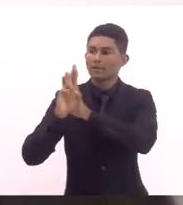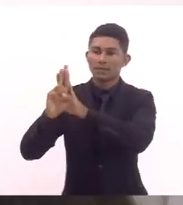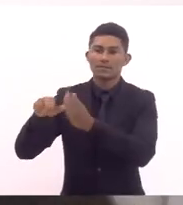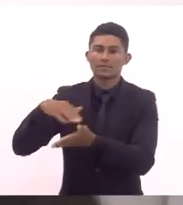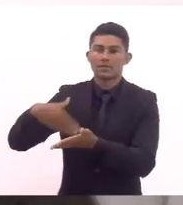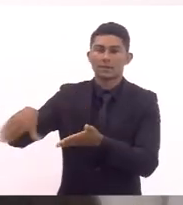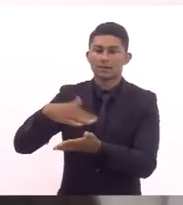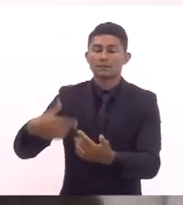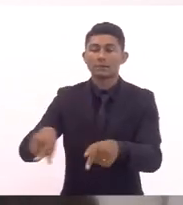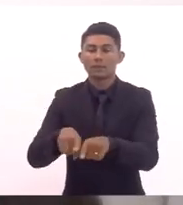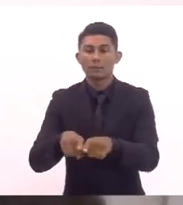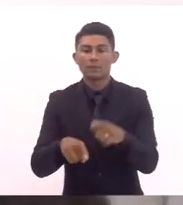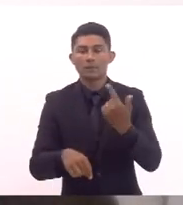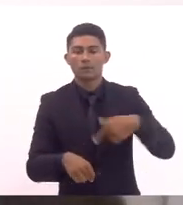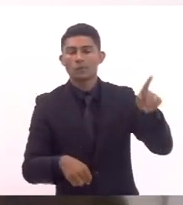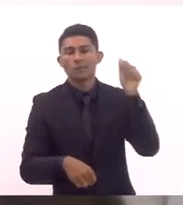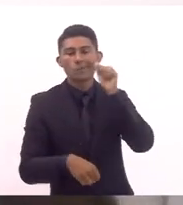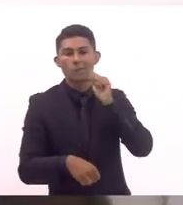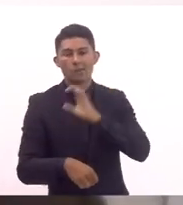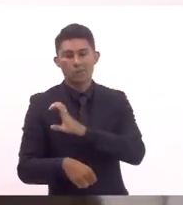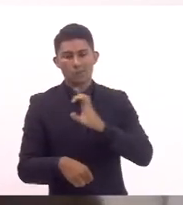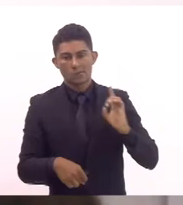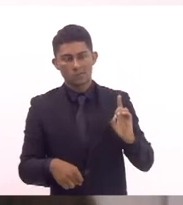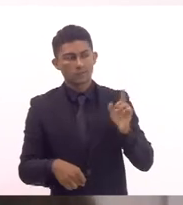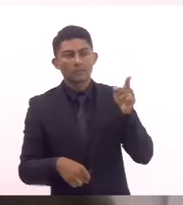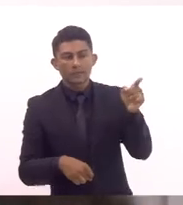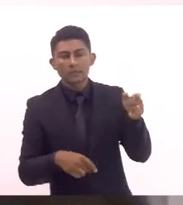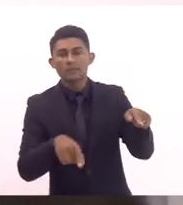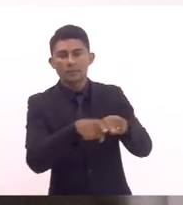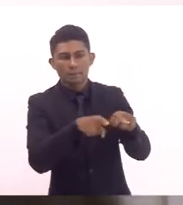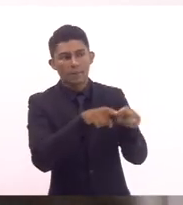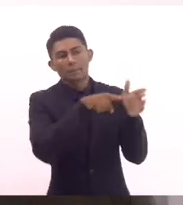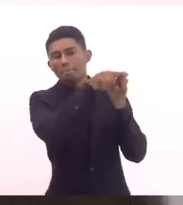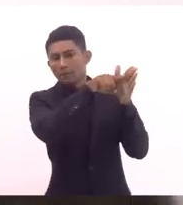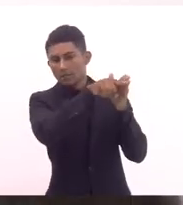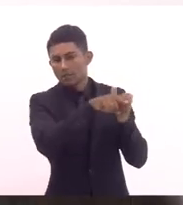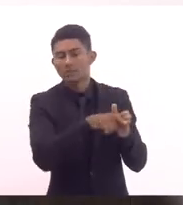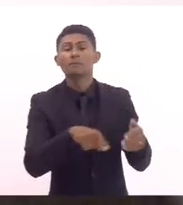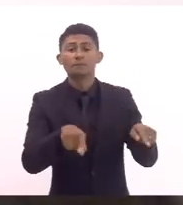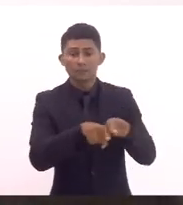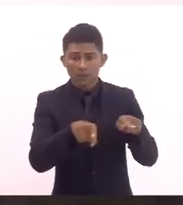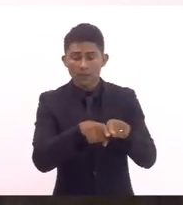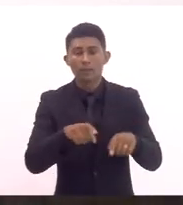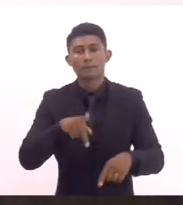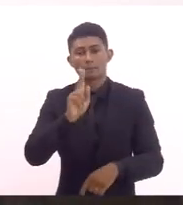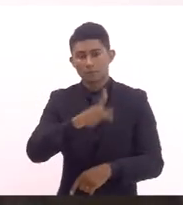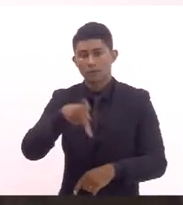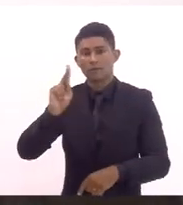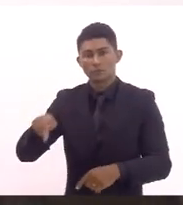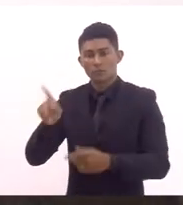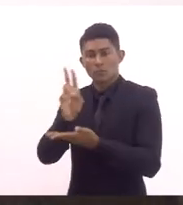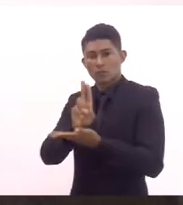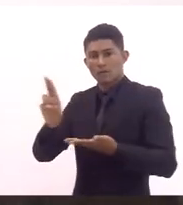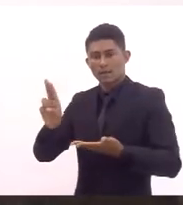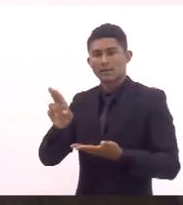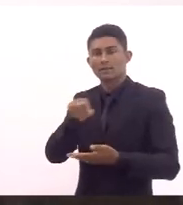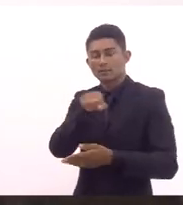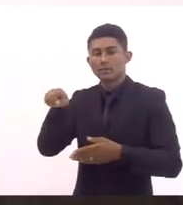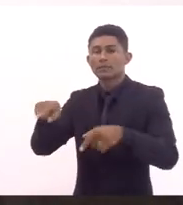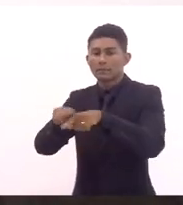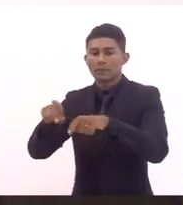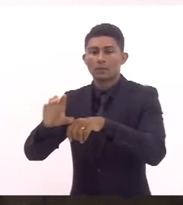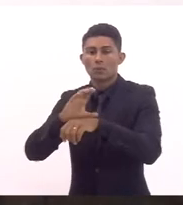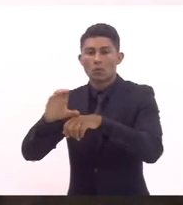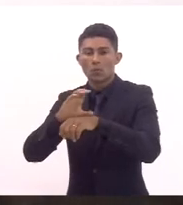gente tem a outra coordenadora é também pesquisadora do nascer do Brasil tá sem professor de graduação e cursos de especialização e